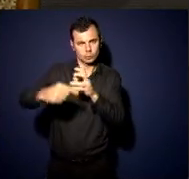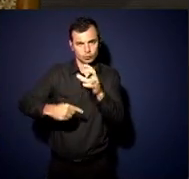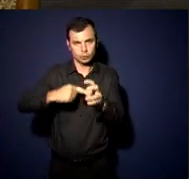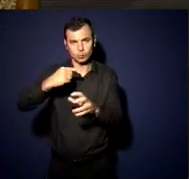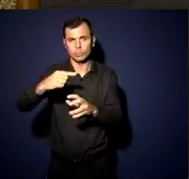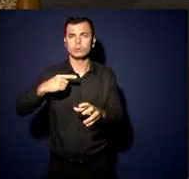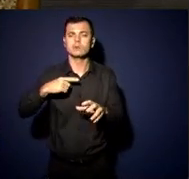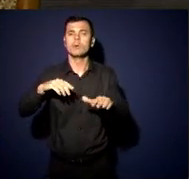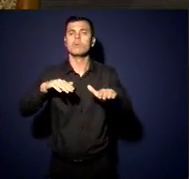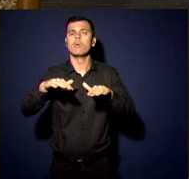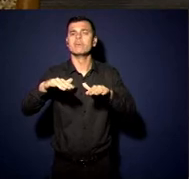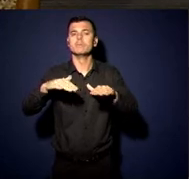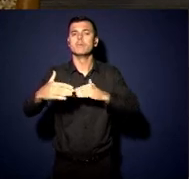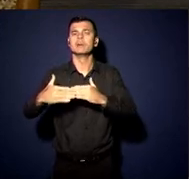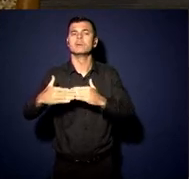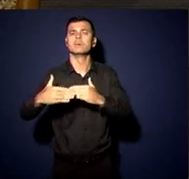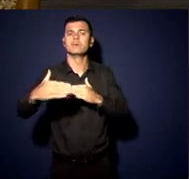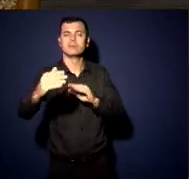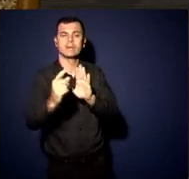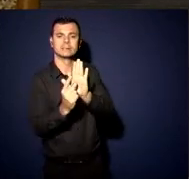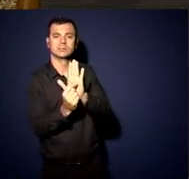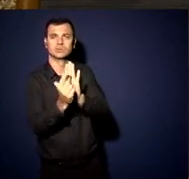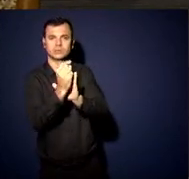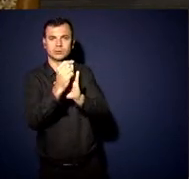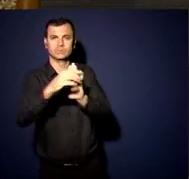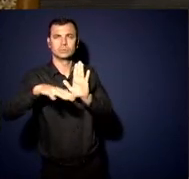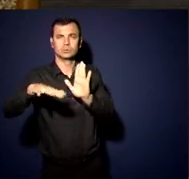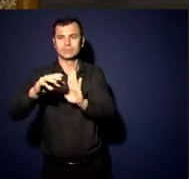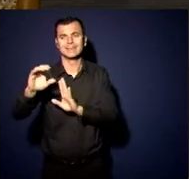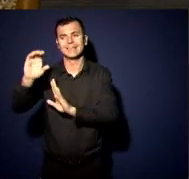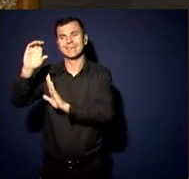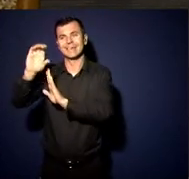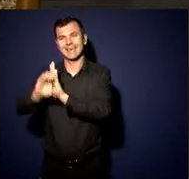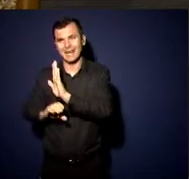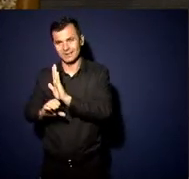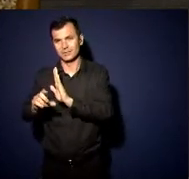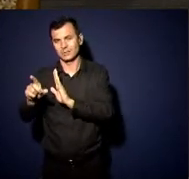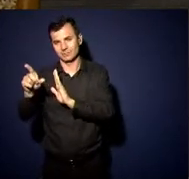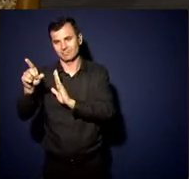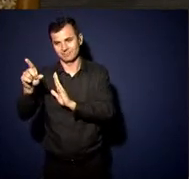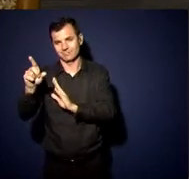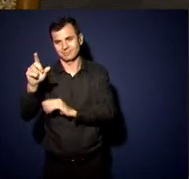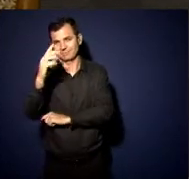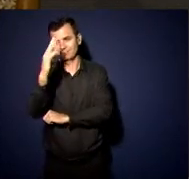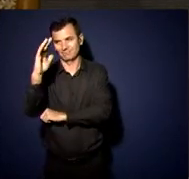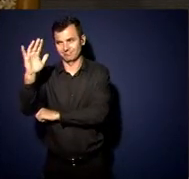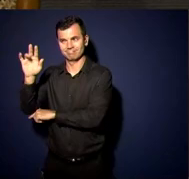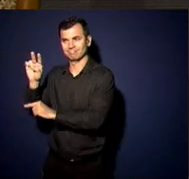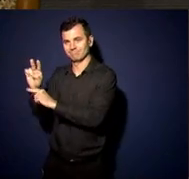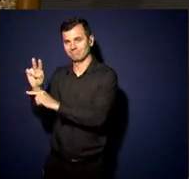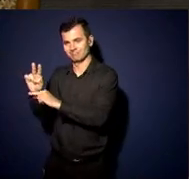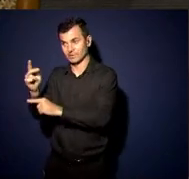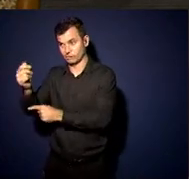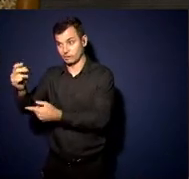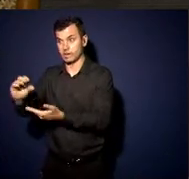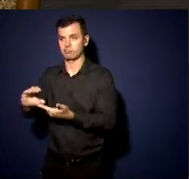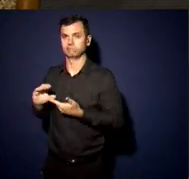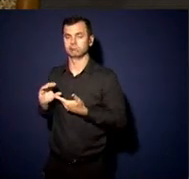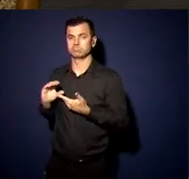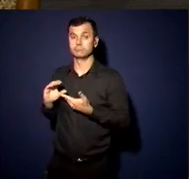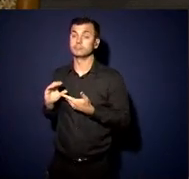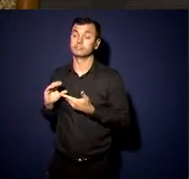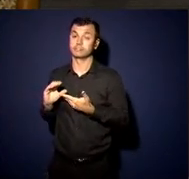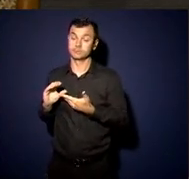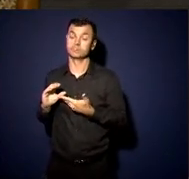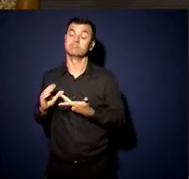imagina A tokenização dos créditos de carbono trazer harmonização comparabilidade a gente